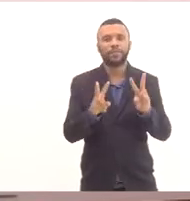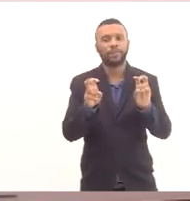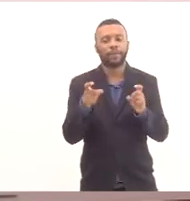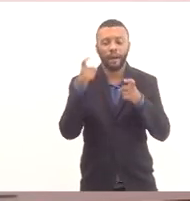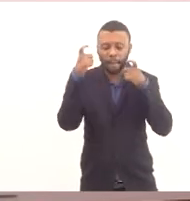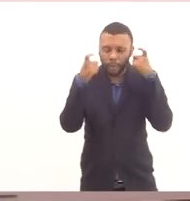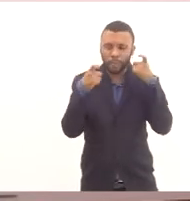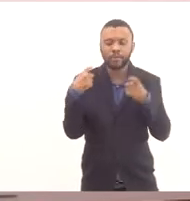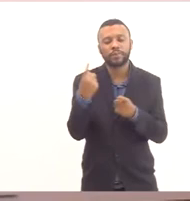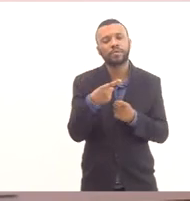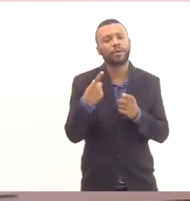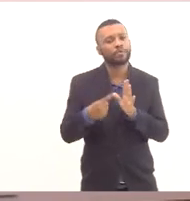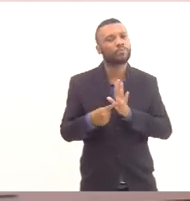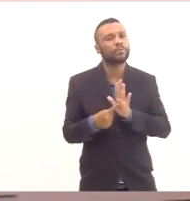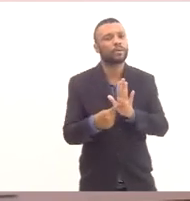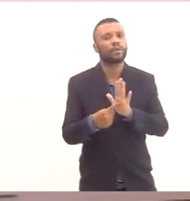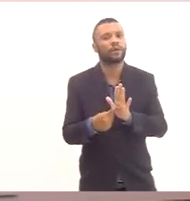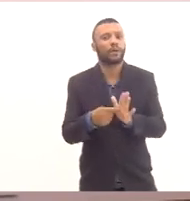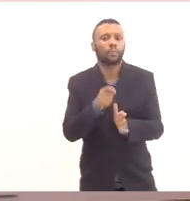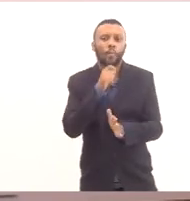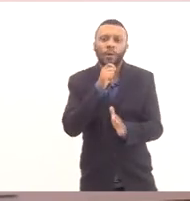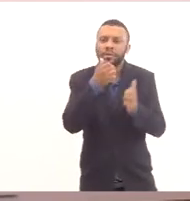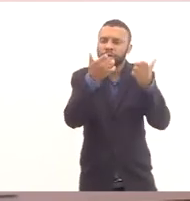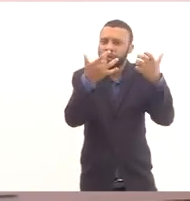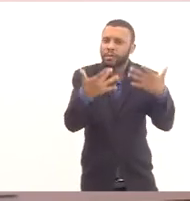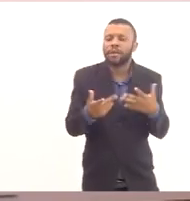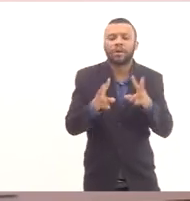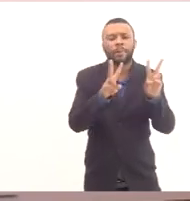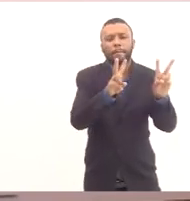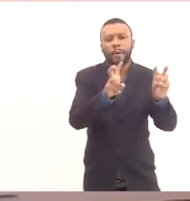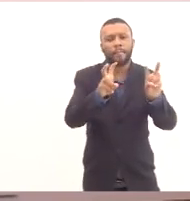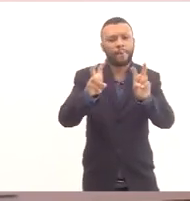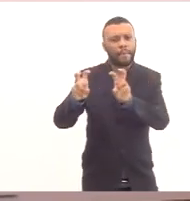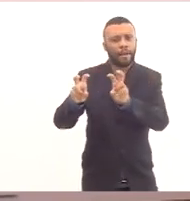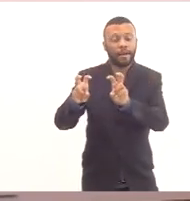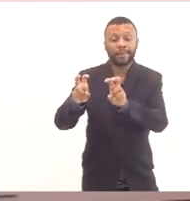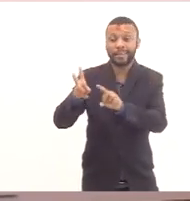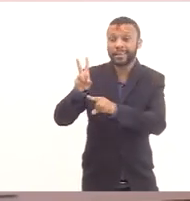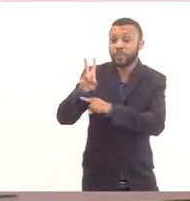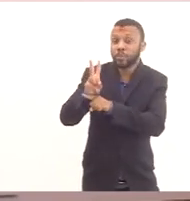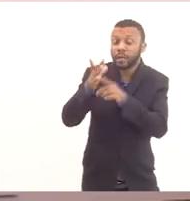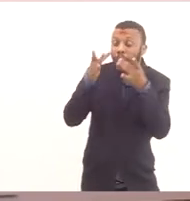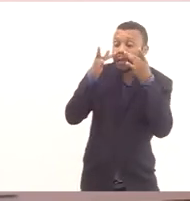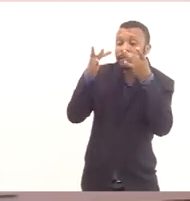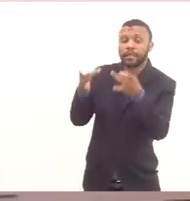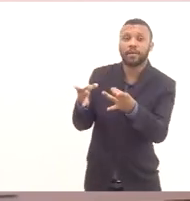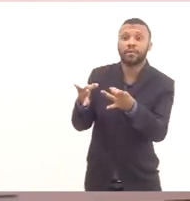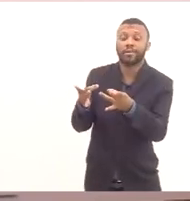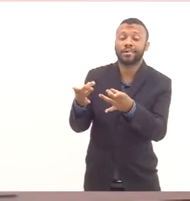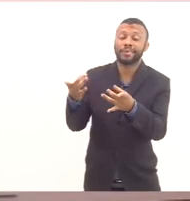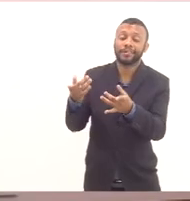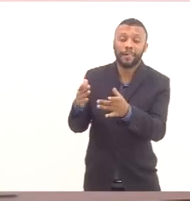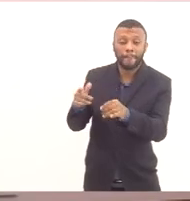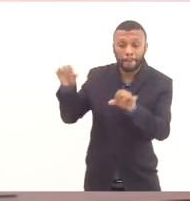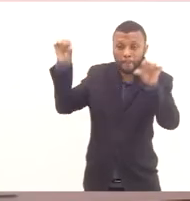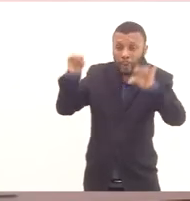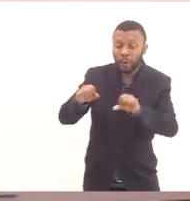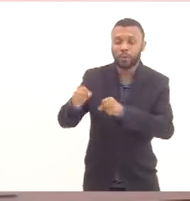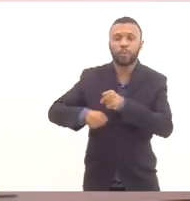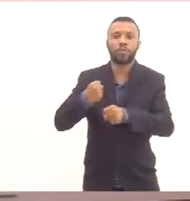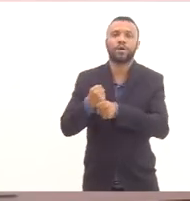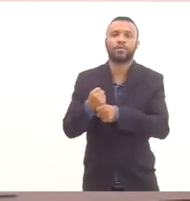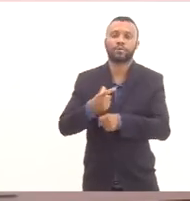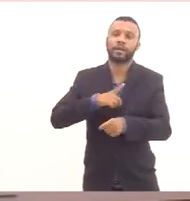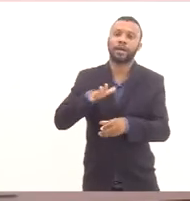traçamos que sem falar desse assunto temos esses cuidados ainda mais tem certeza que nós temos no ano eleitoral como